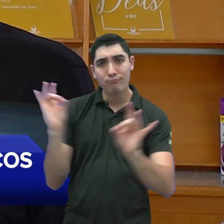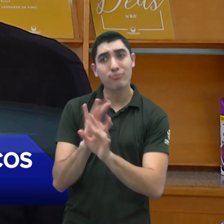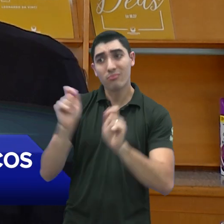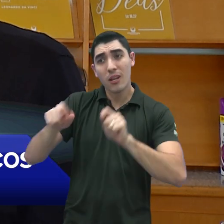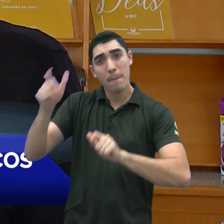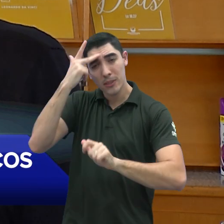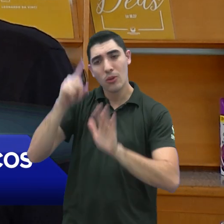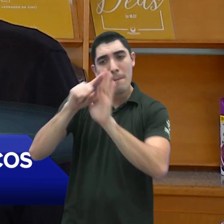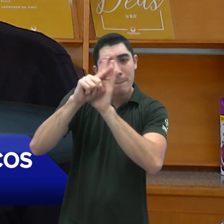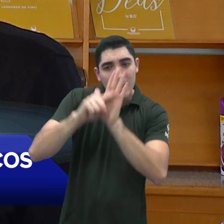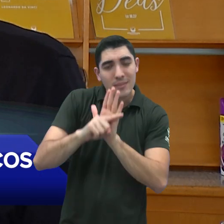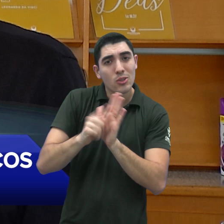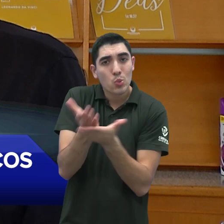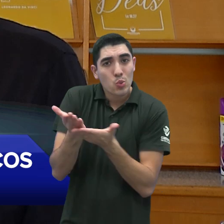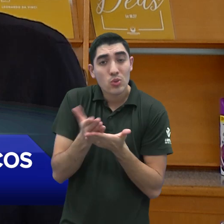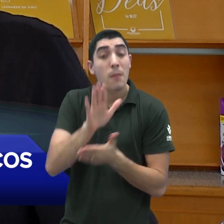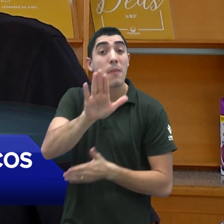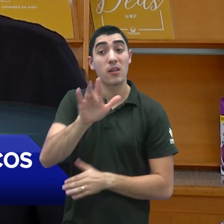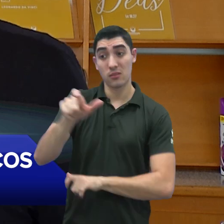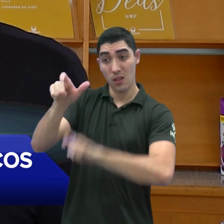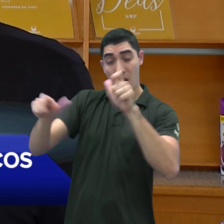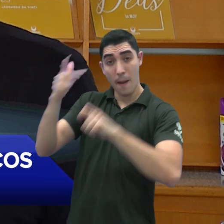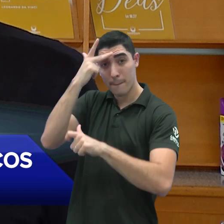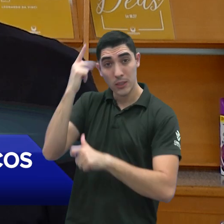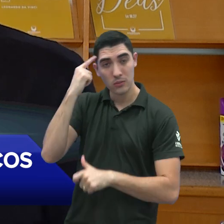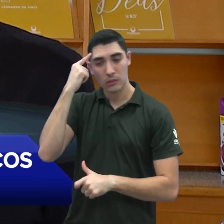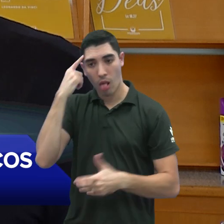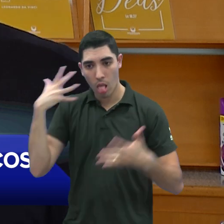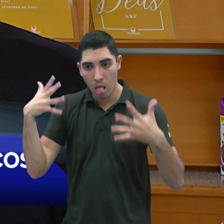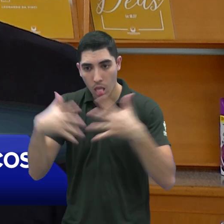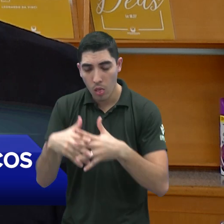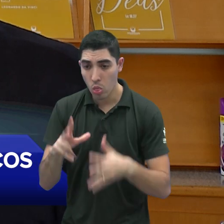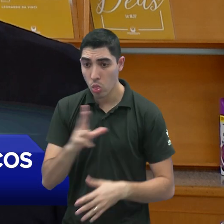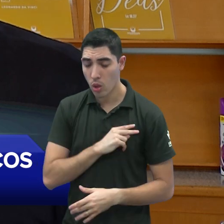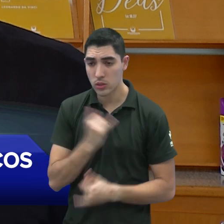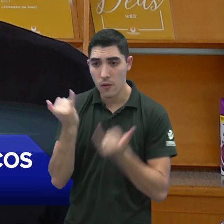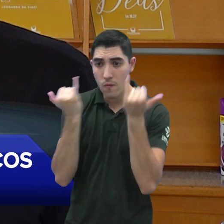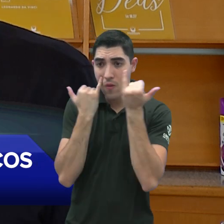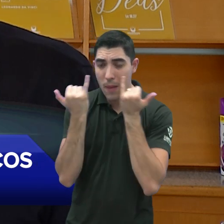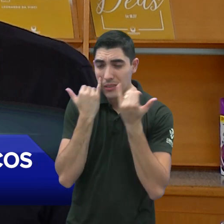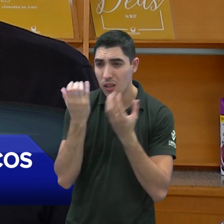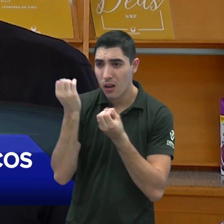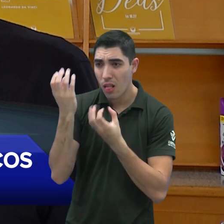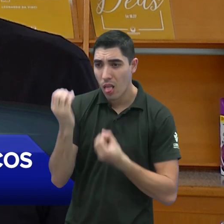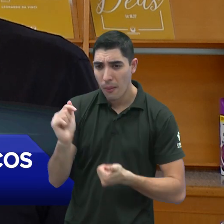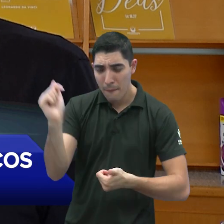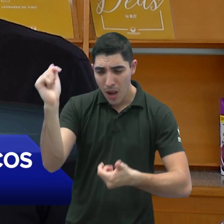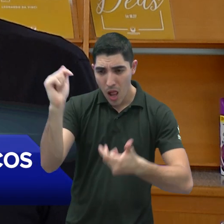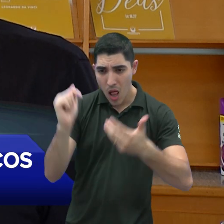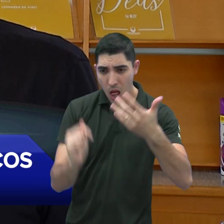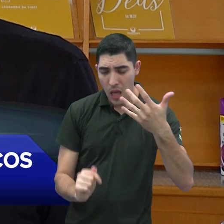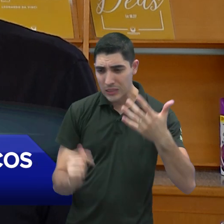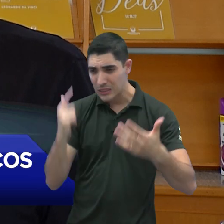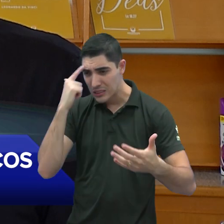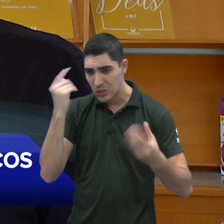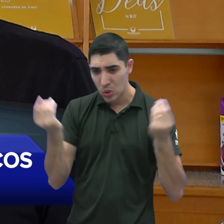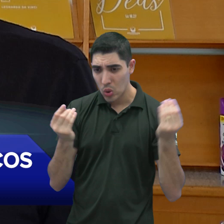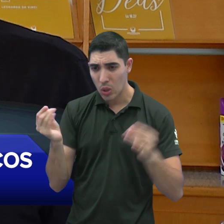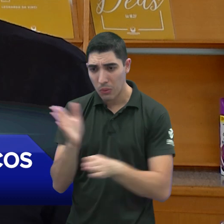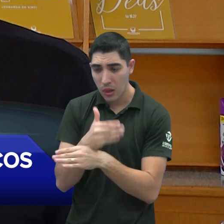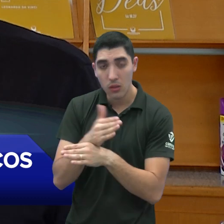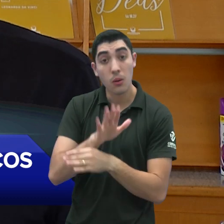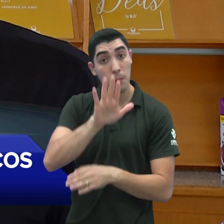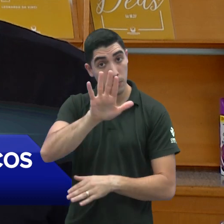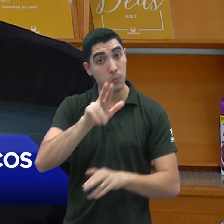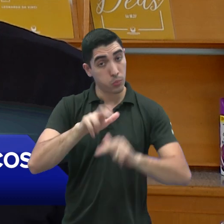criando uma outra barreira, que é o quê? O candidato se perde na quantidade de informação que tem. Então eu digo para os candidatos: